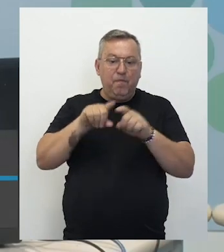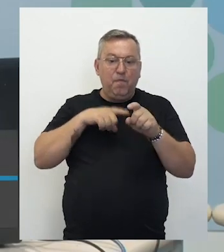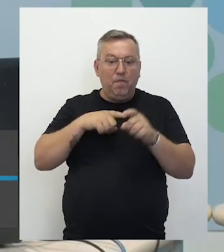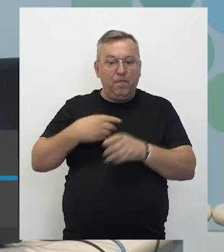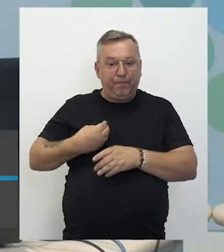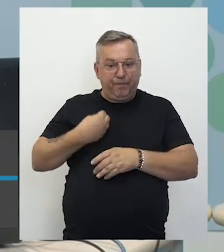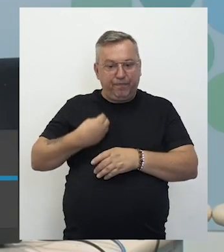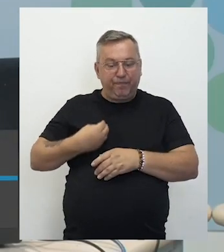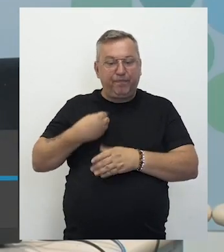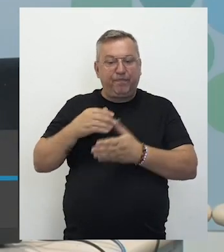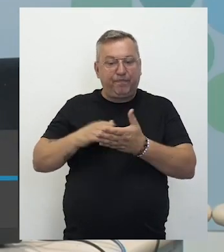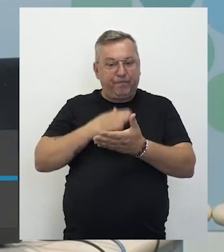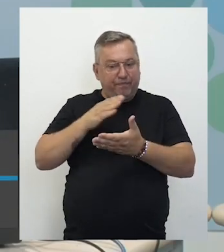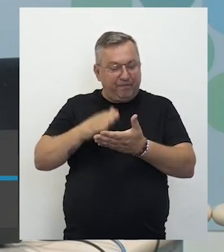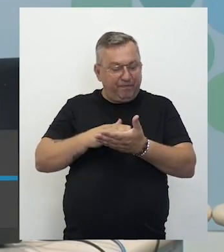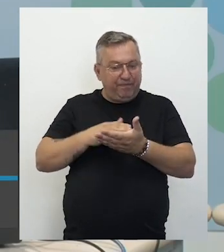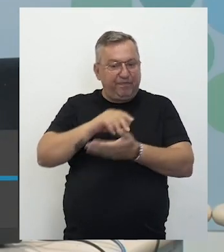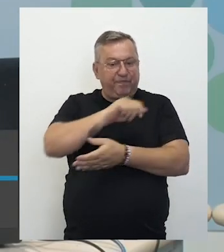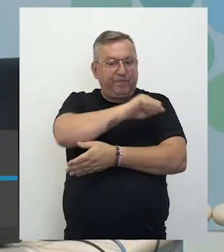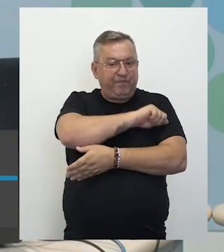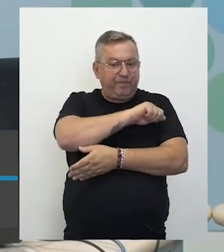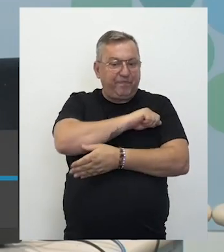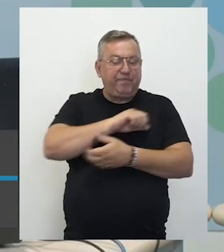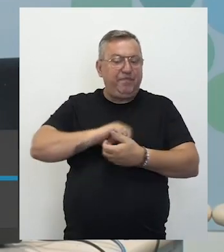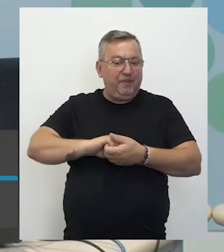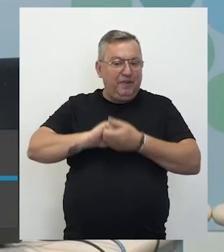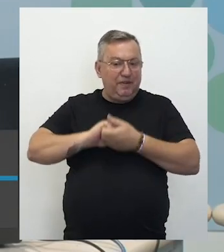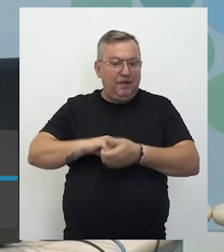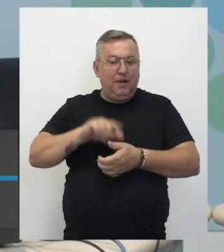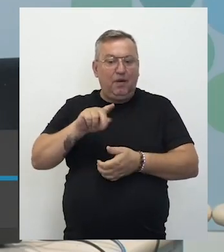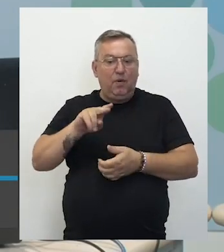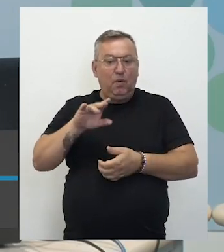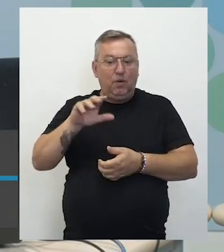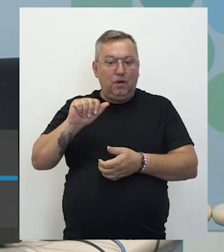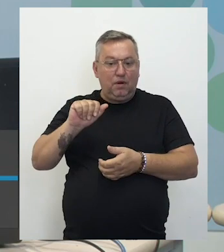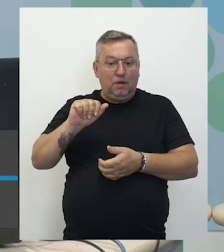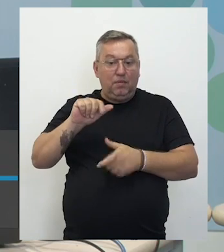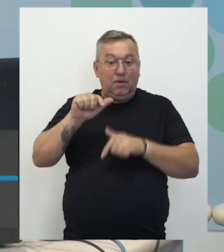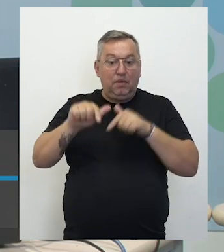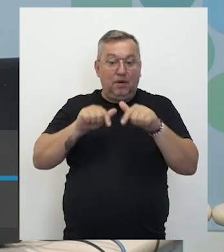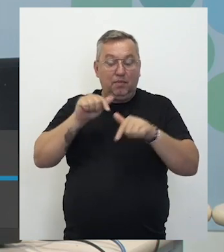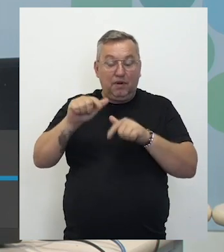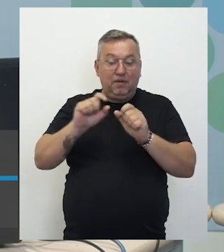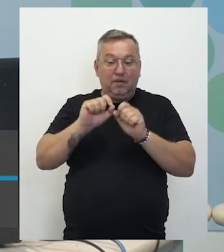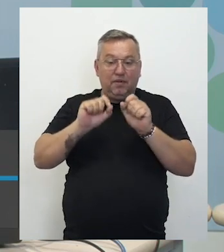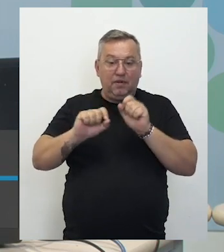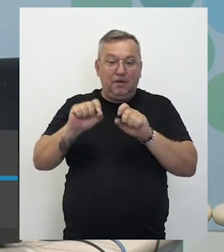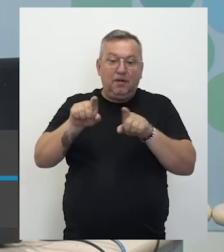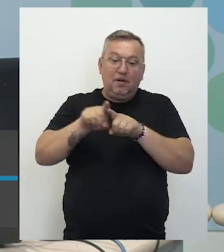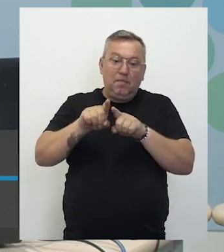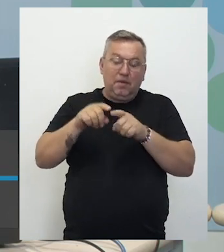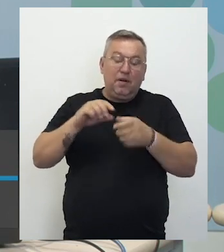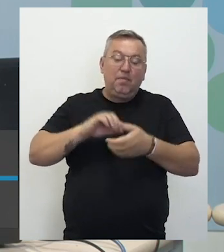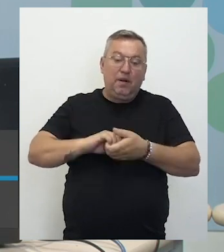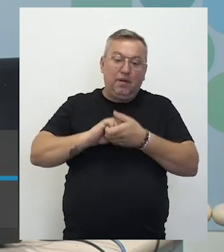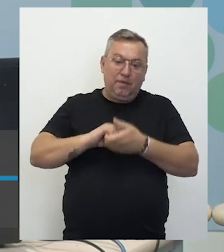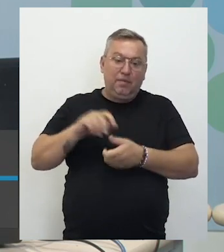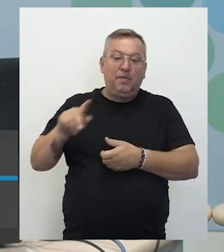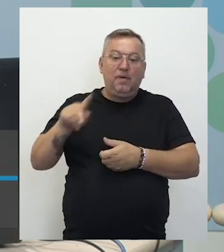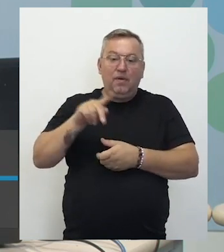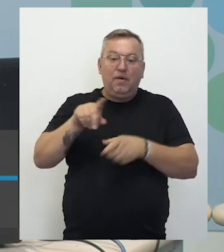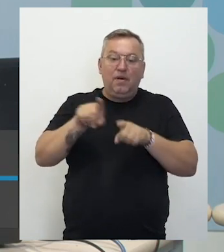presente no caderno do aluno. Então, mais uma vez, parabéns, Lucas, pelo trabalho desenvolvido e parabéns pelo seu professor